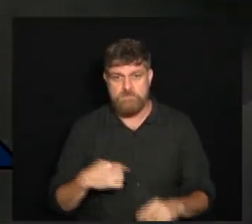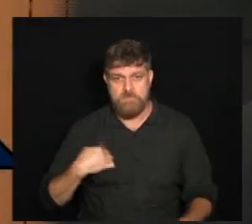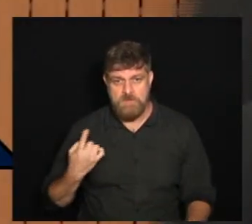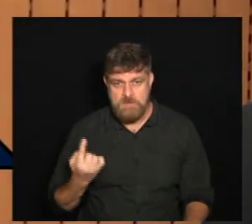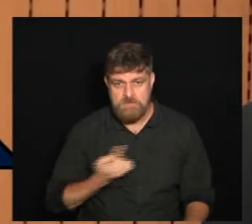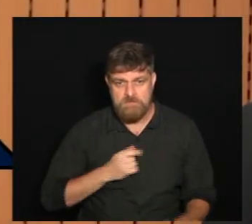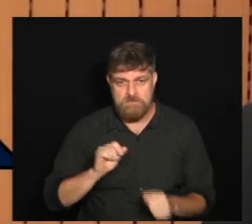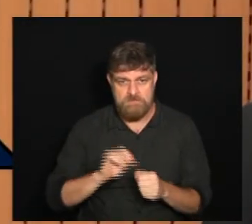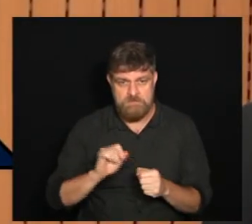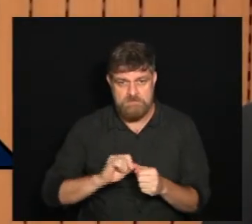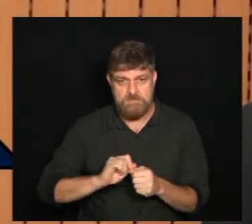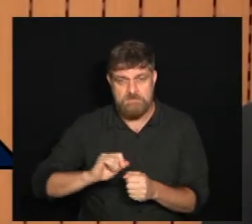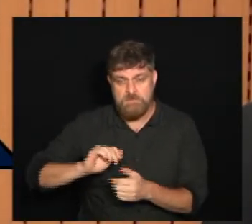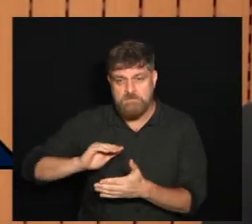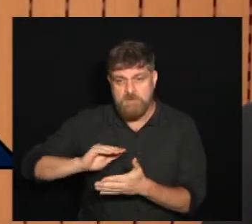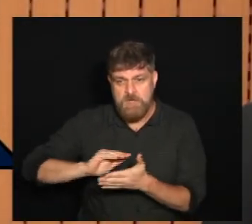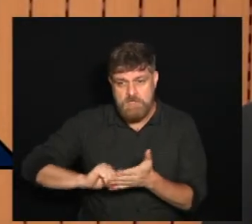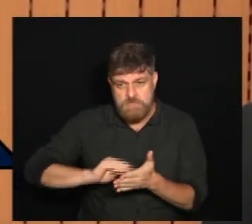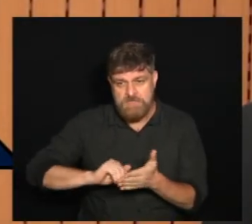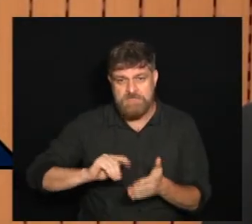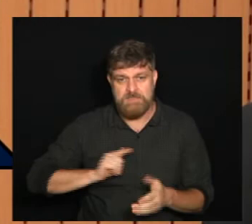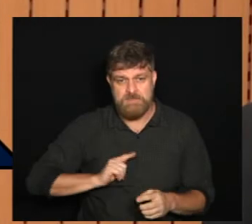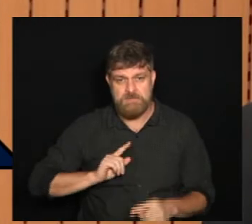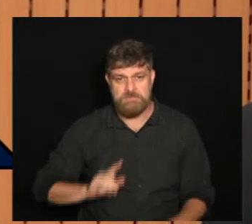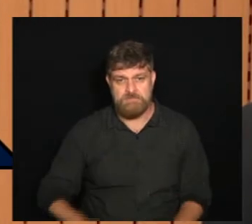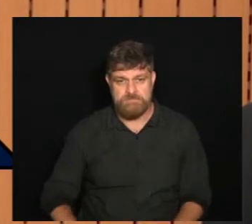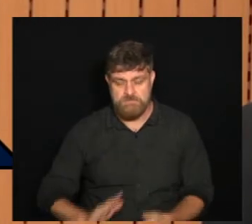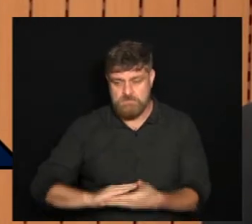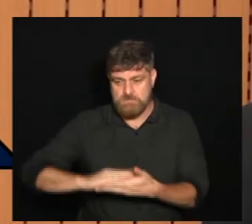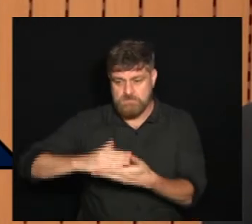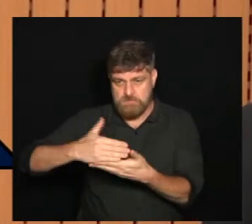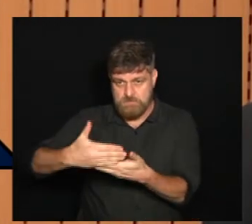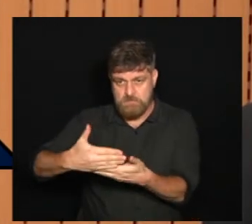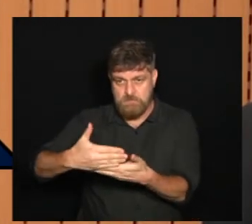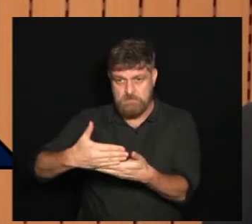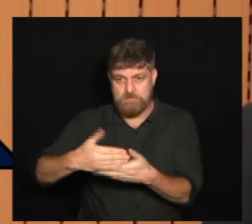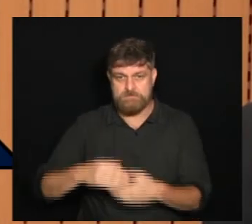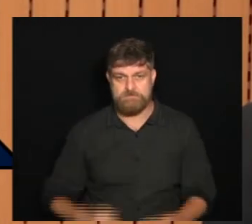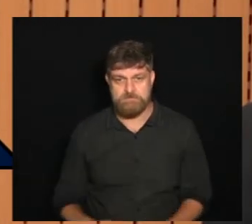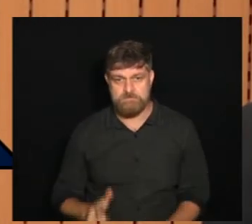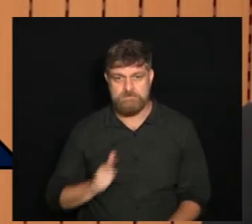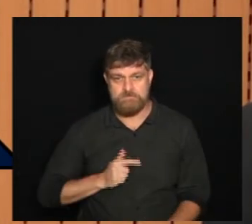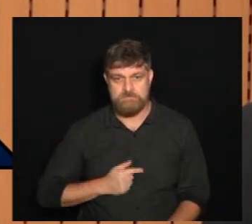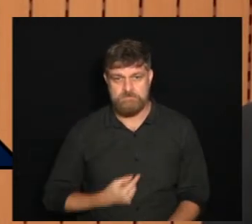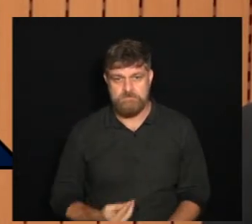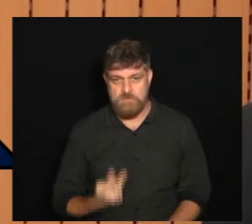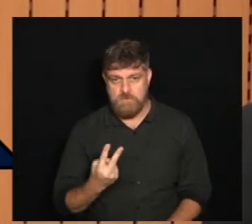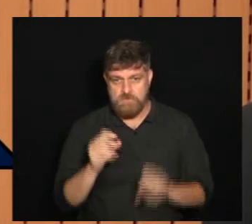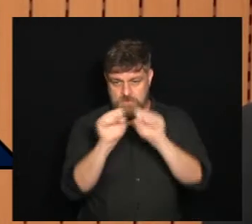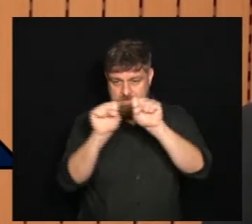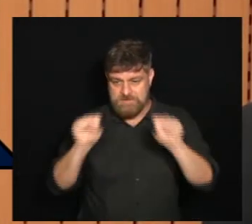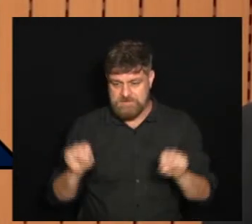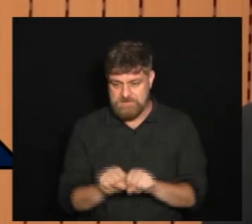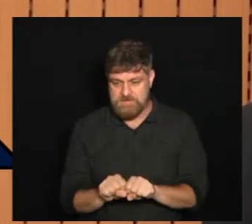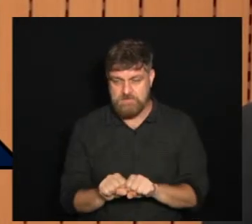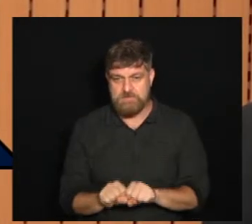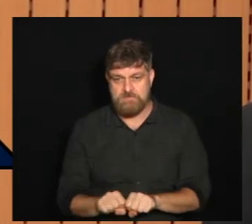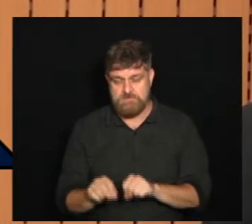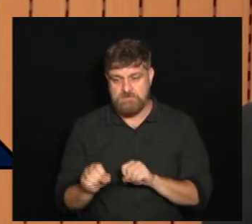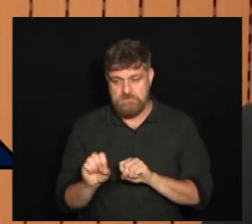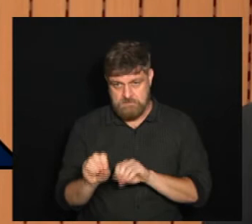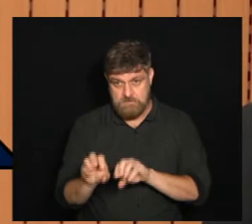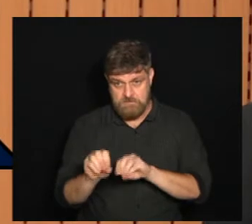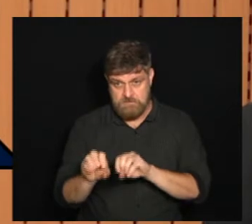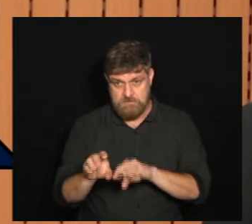a retirada com a entrega do notebook e a orientação sobre 2 sistemas. O